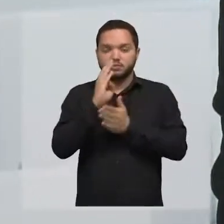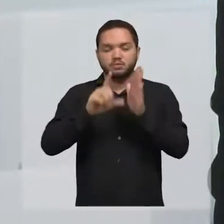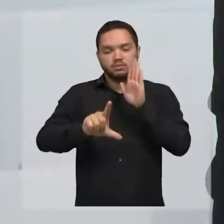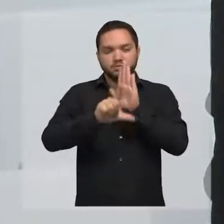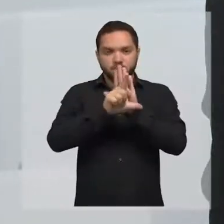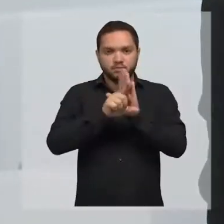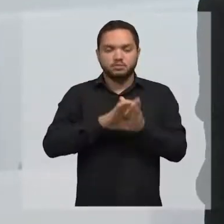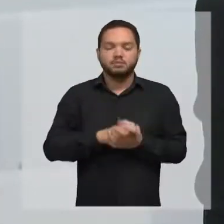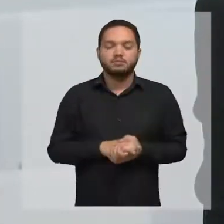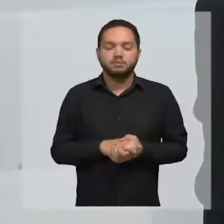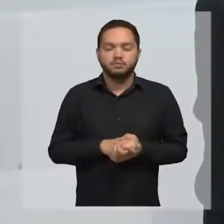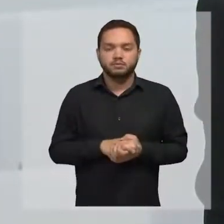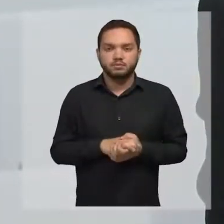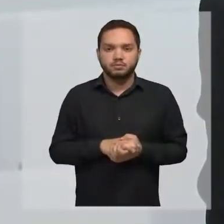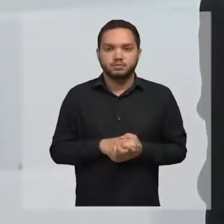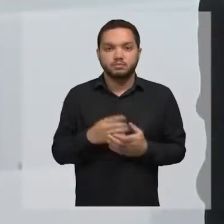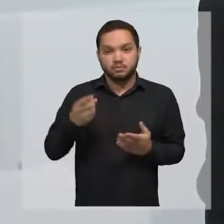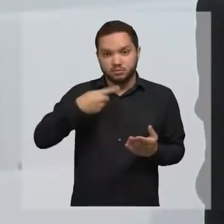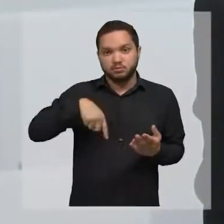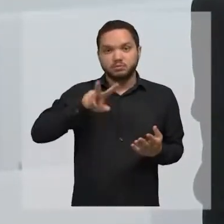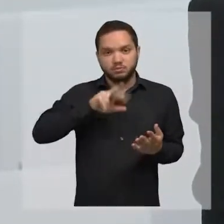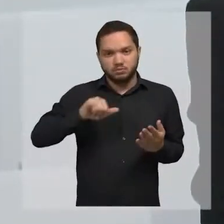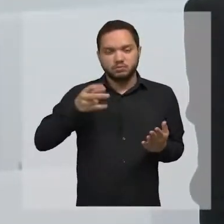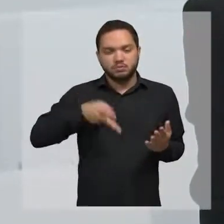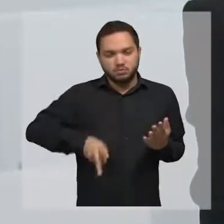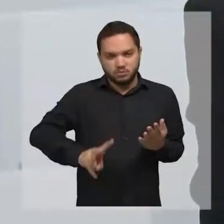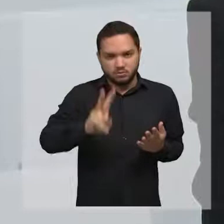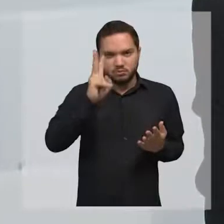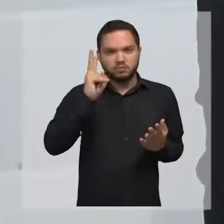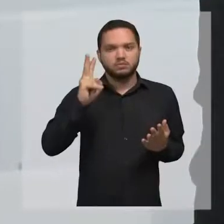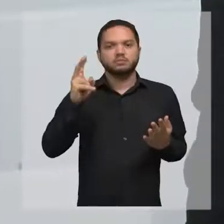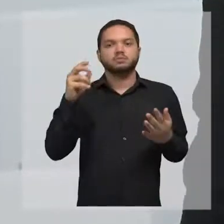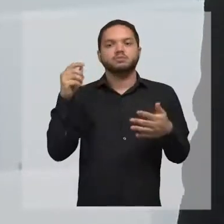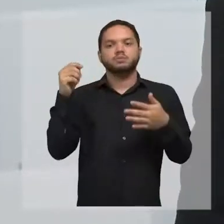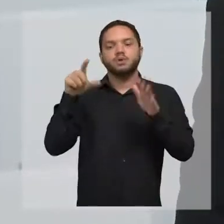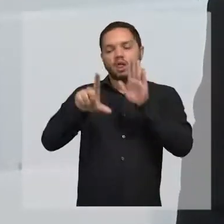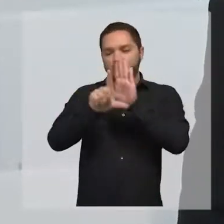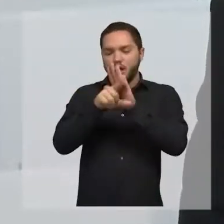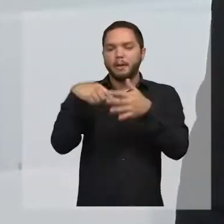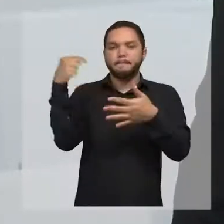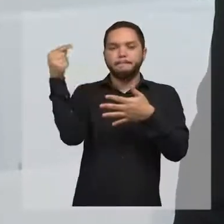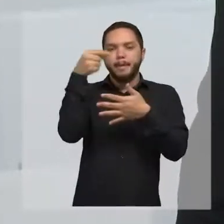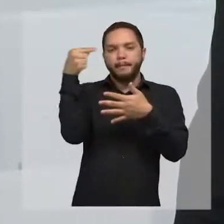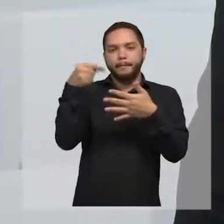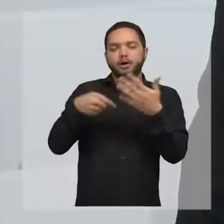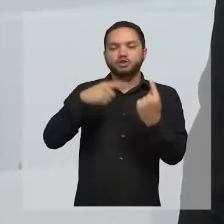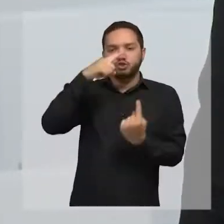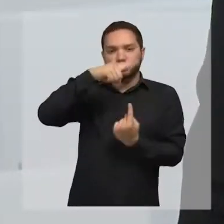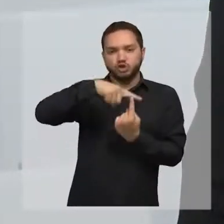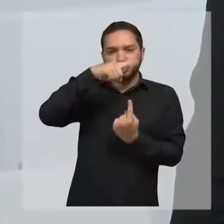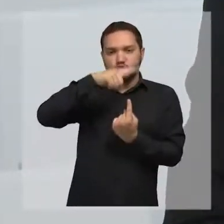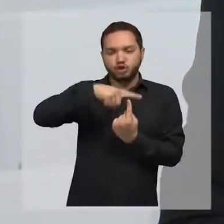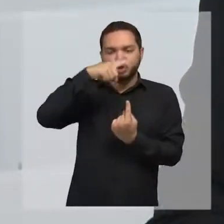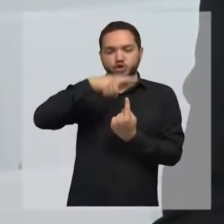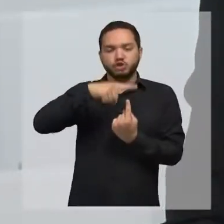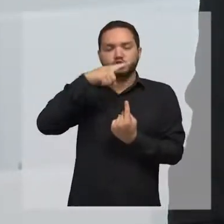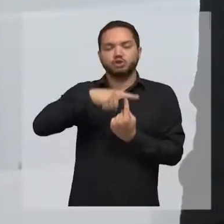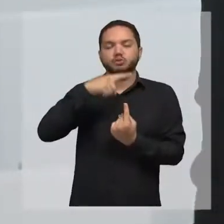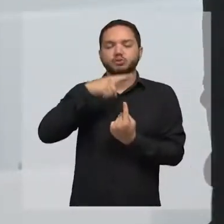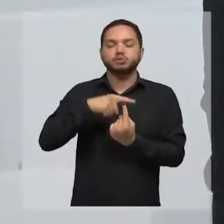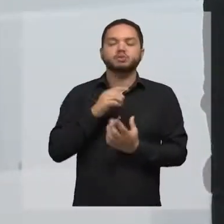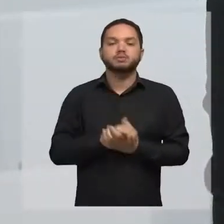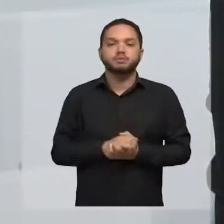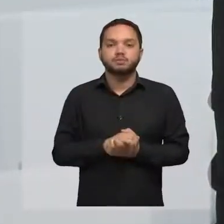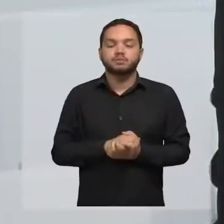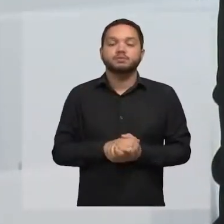da lei final. A gente vai continuar falando sobre as espécies legislativas, mas exatamente